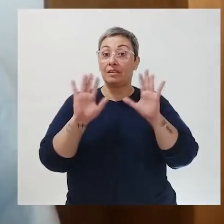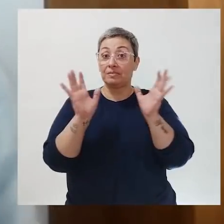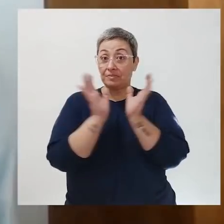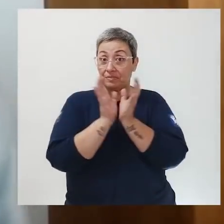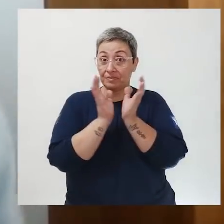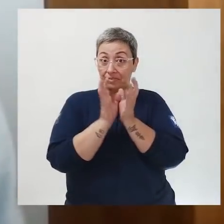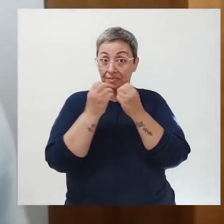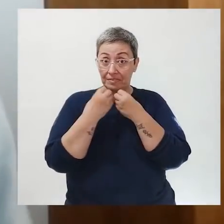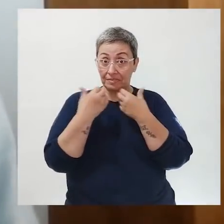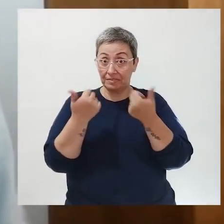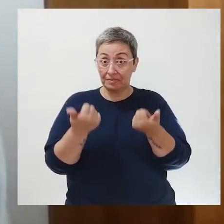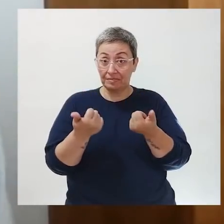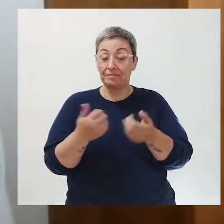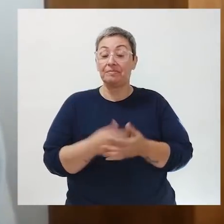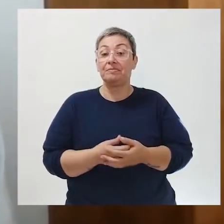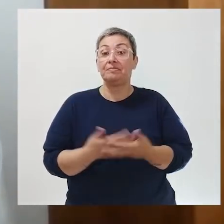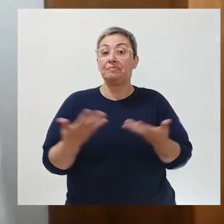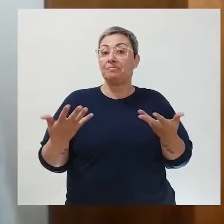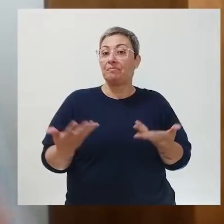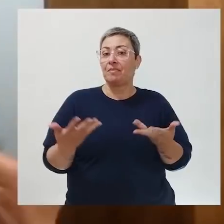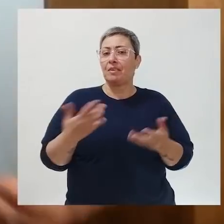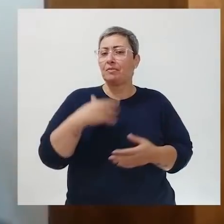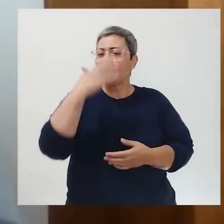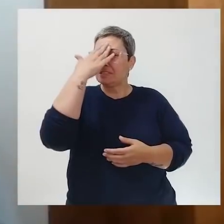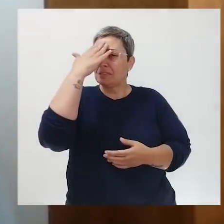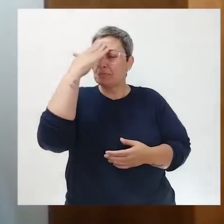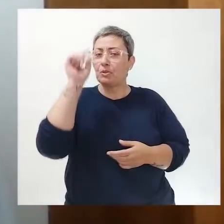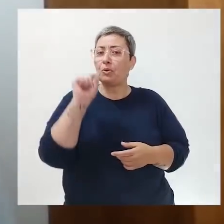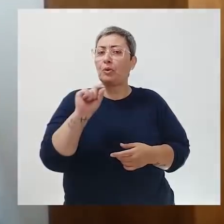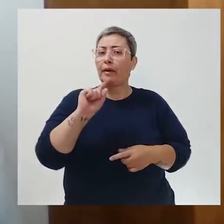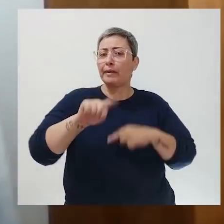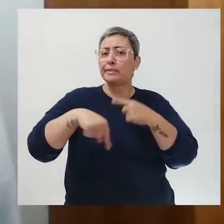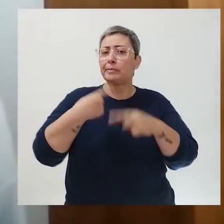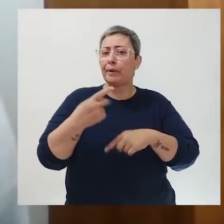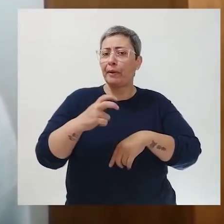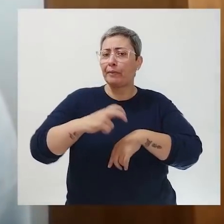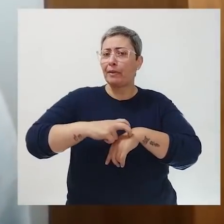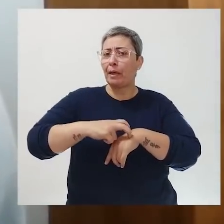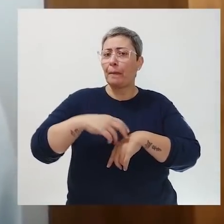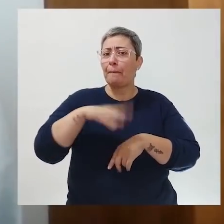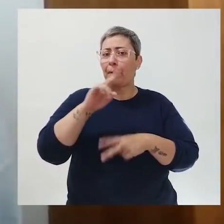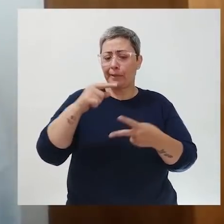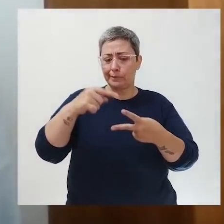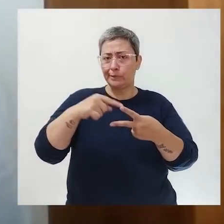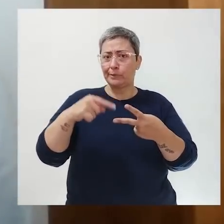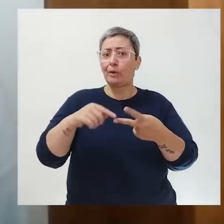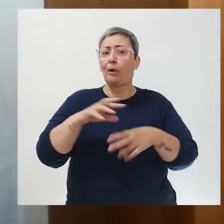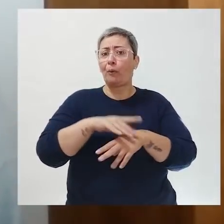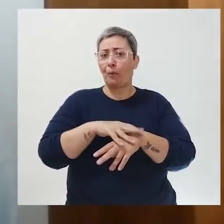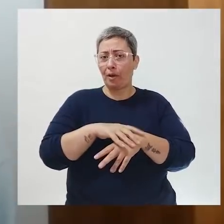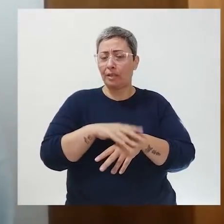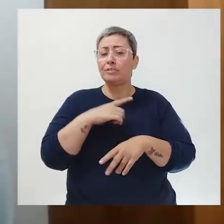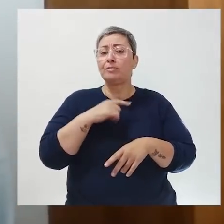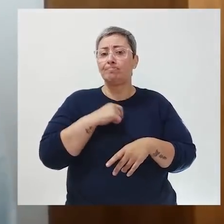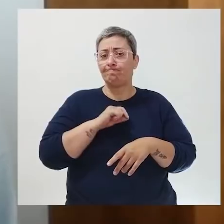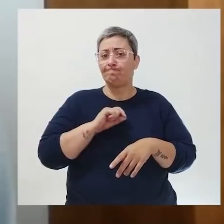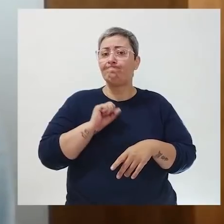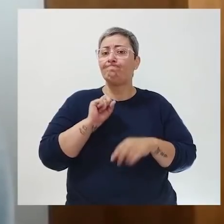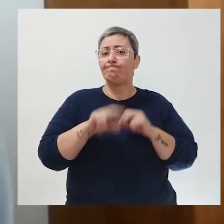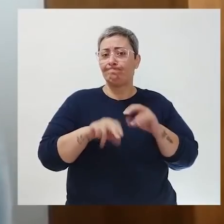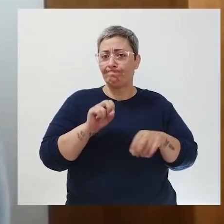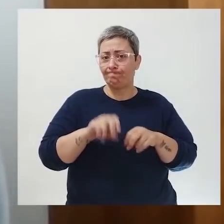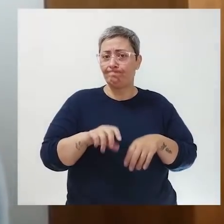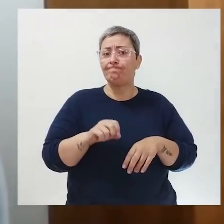Oi galera, tudo bem com vocês? Bom, você sabia que além da dengue existem mais 2 doenças que são